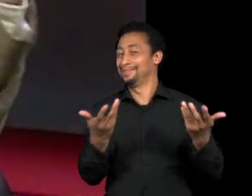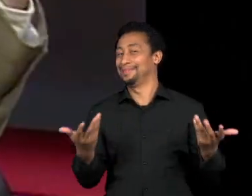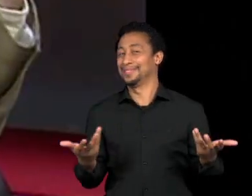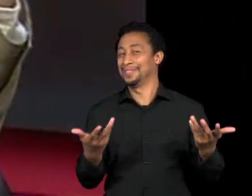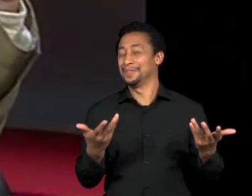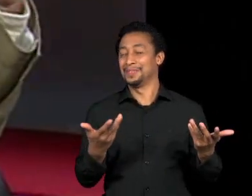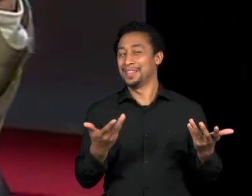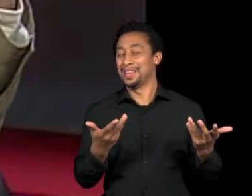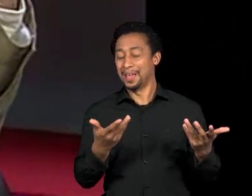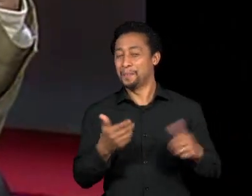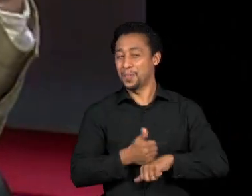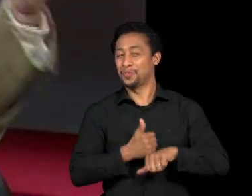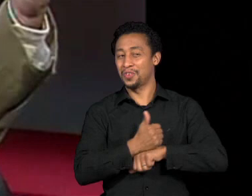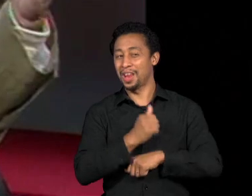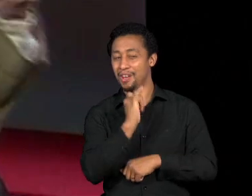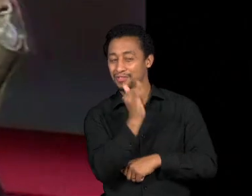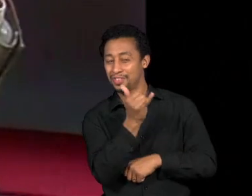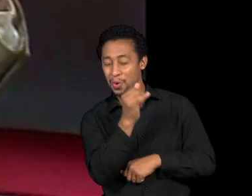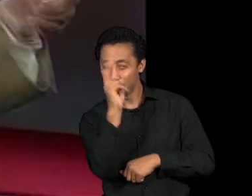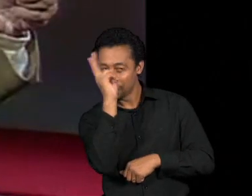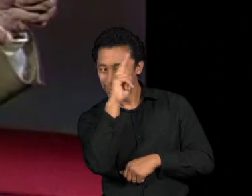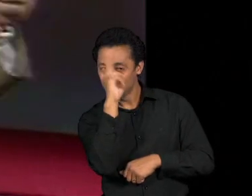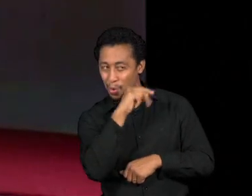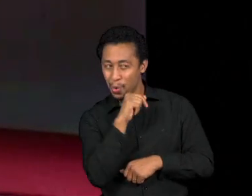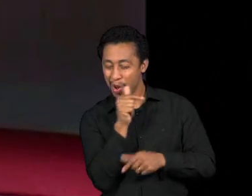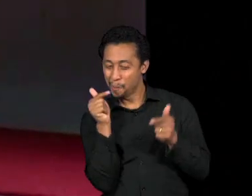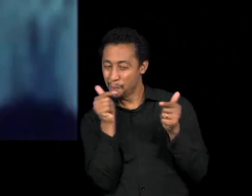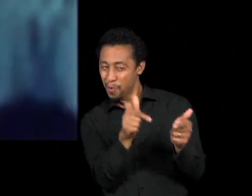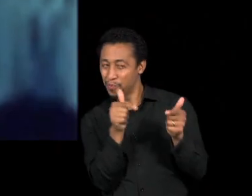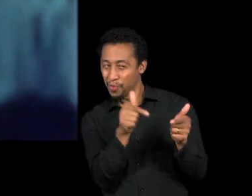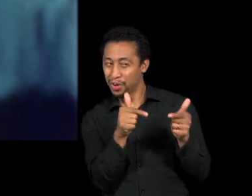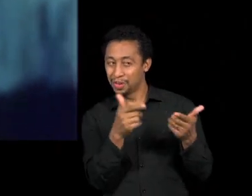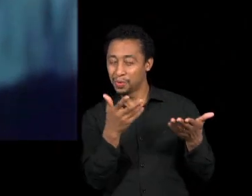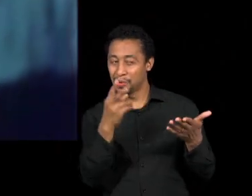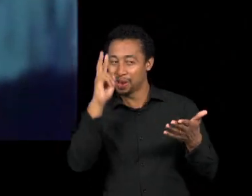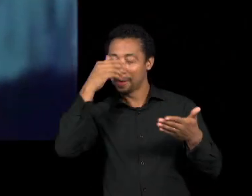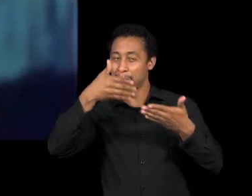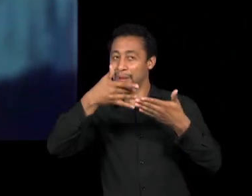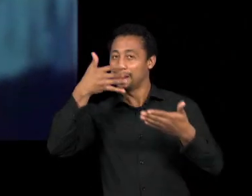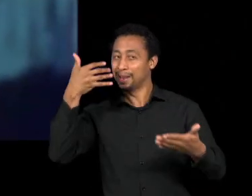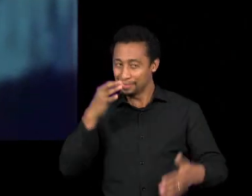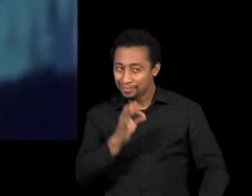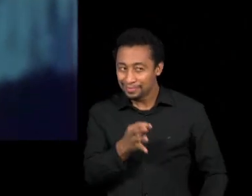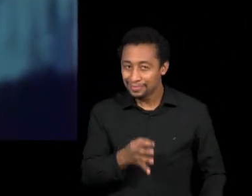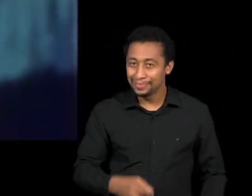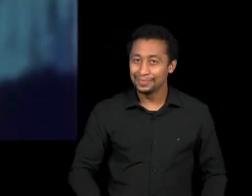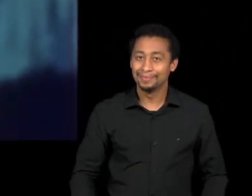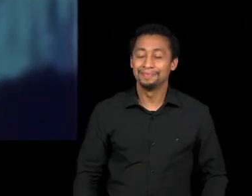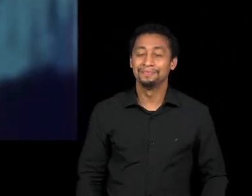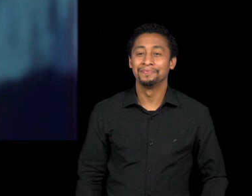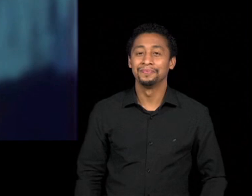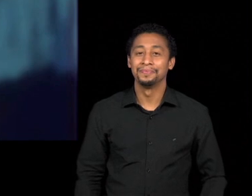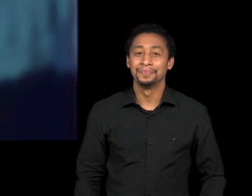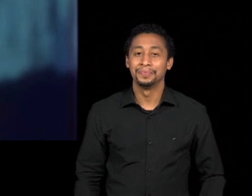de histórias, é o provocador, transgressor. Tá contada a minha